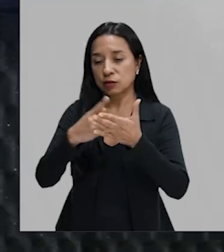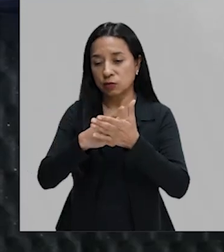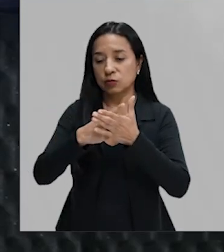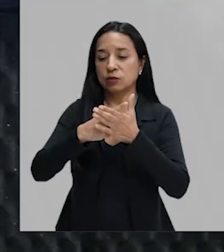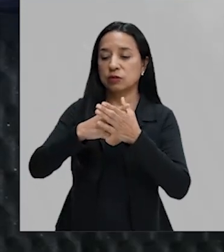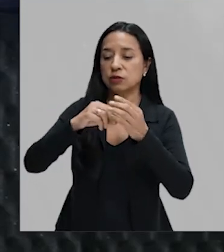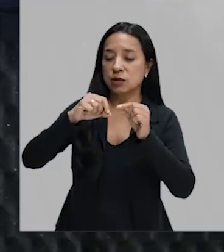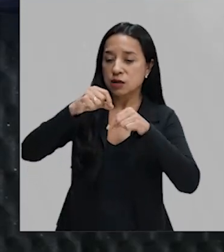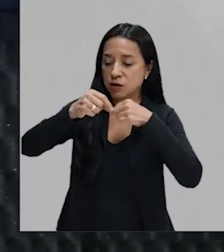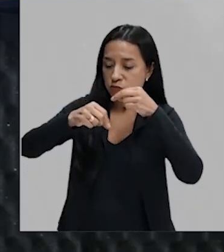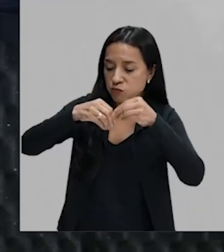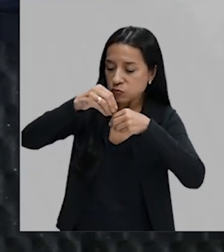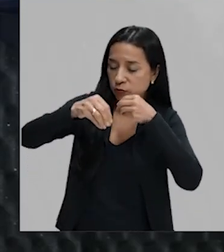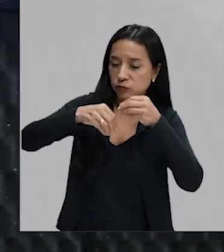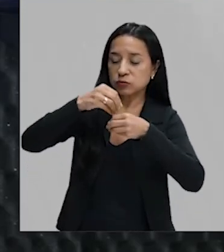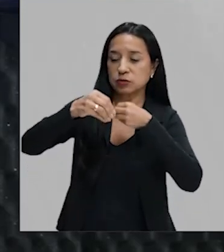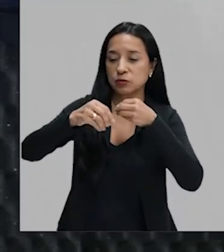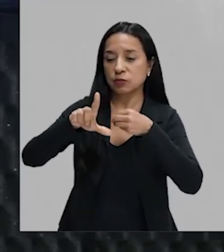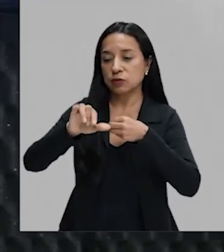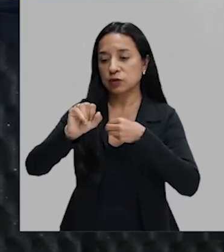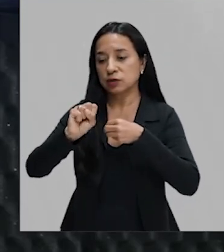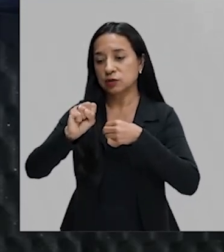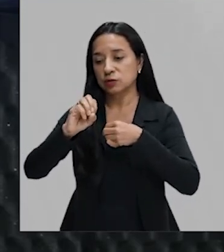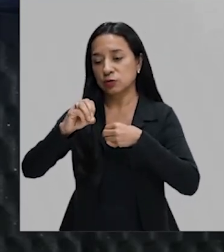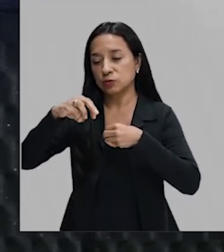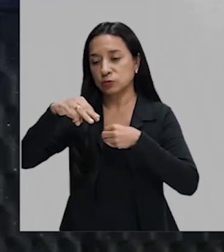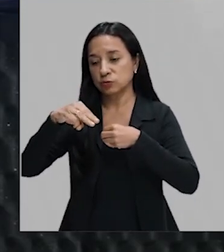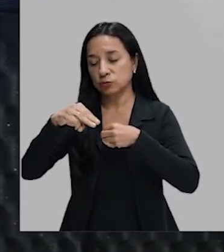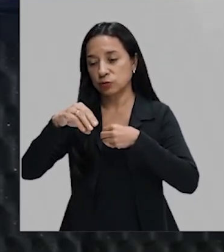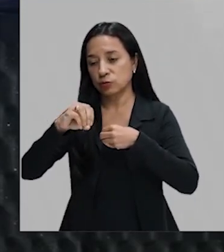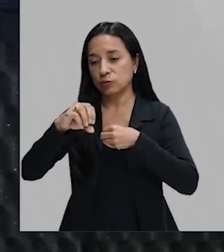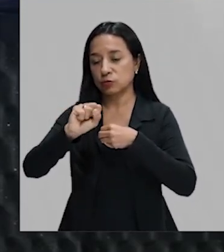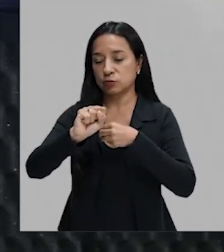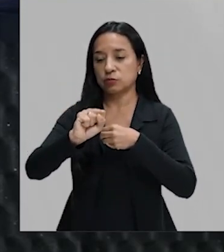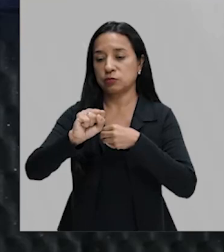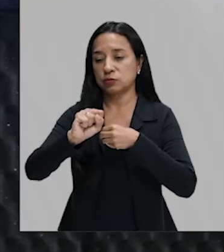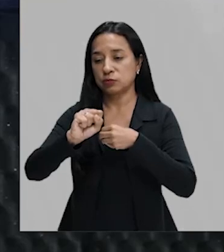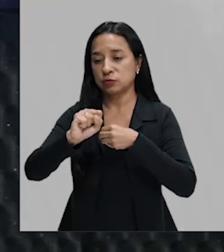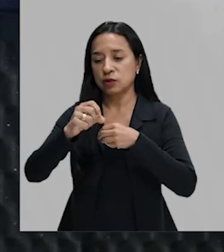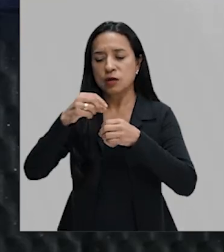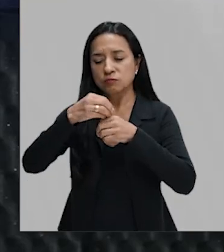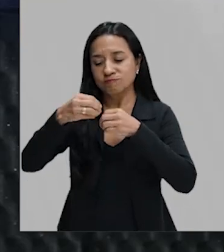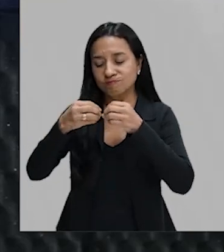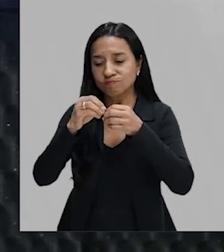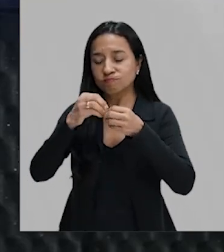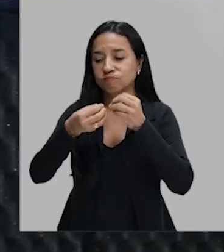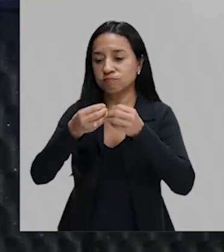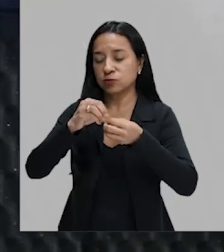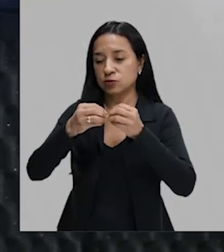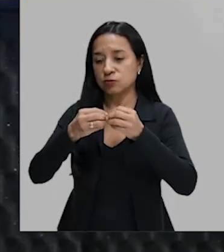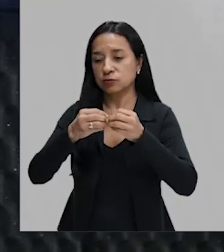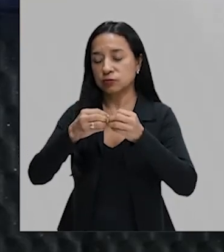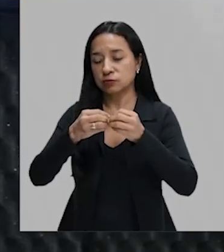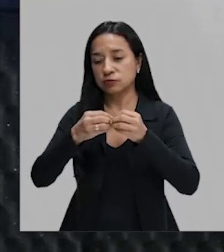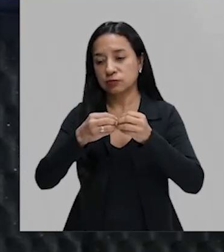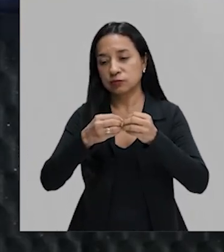fusão com lisossomos, né, que contém enzimas digestivas. Essas enzimas digestivas, elas